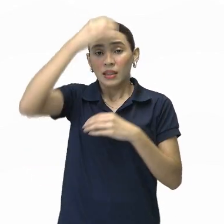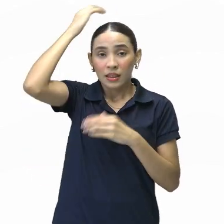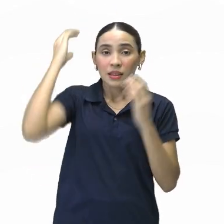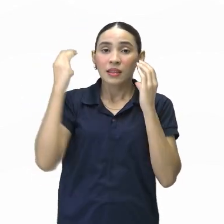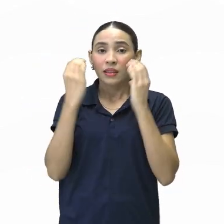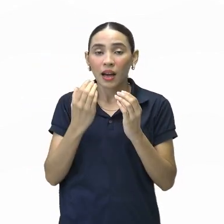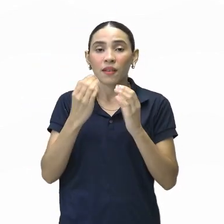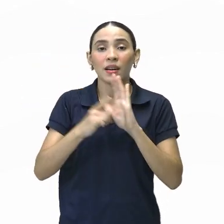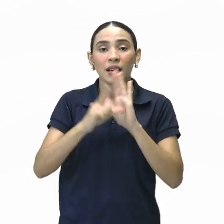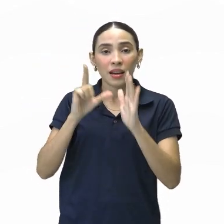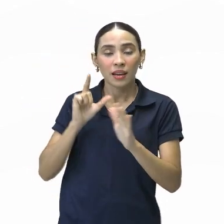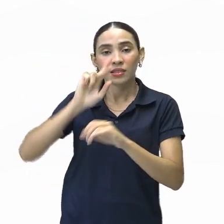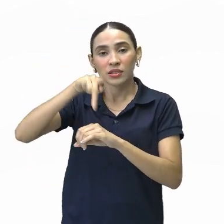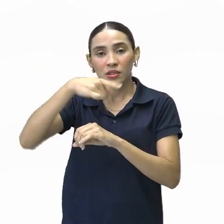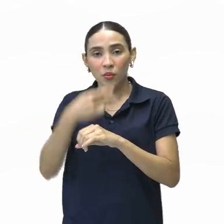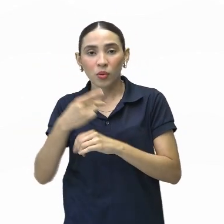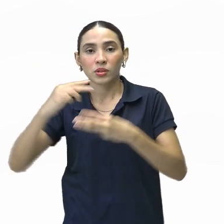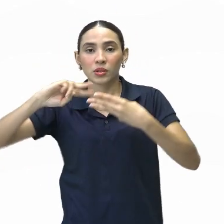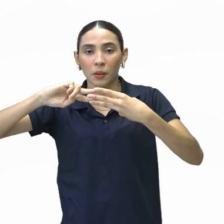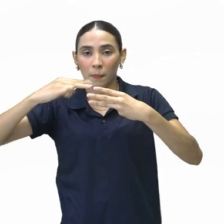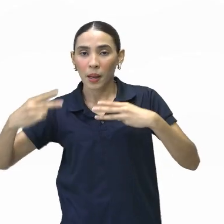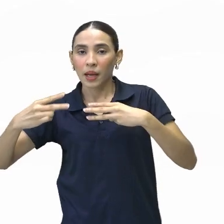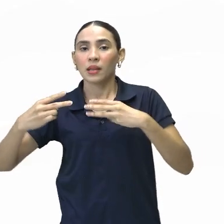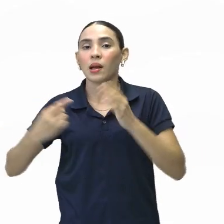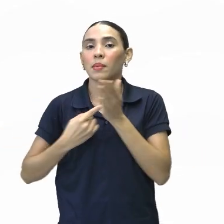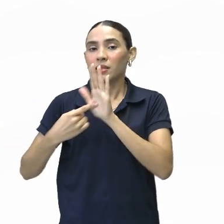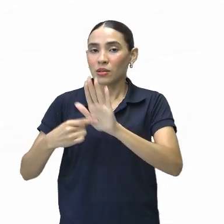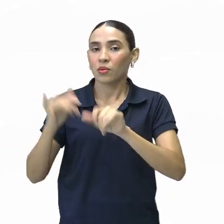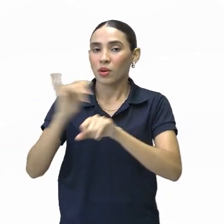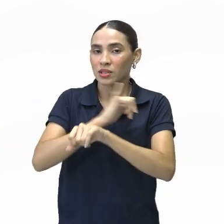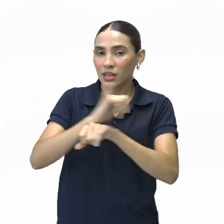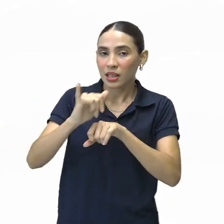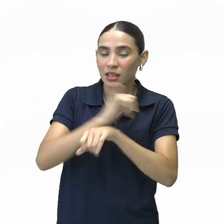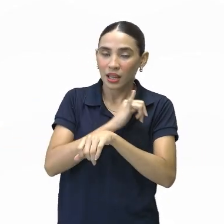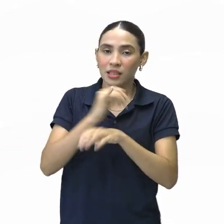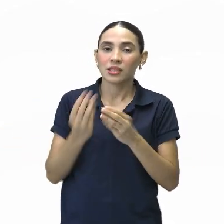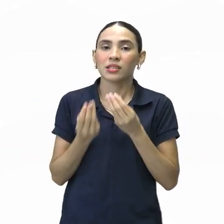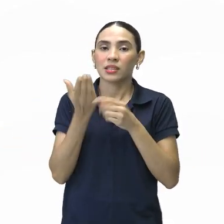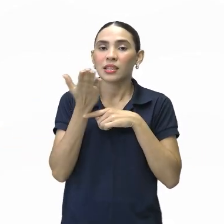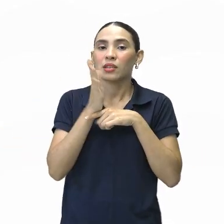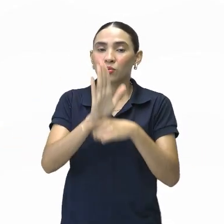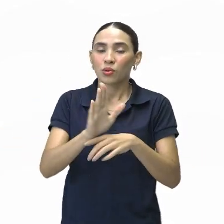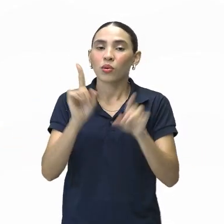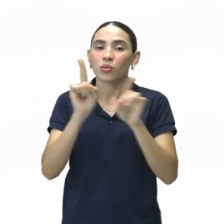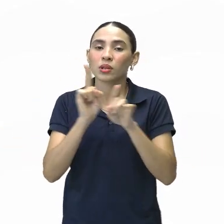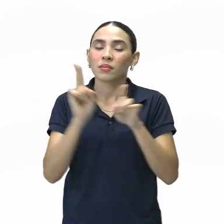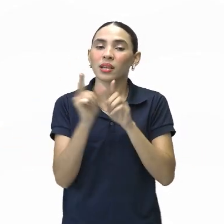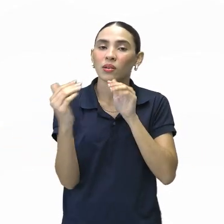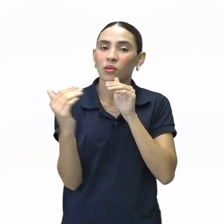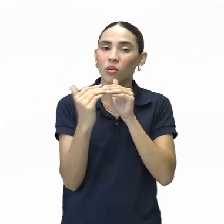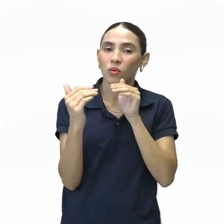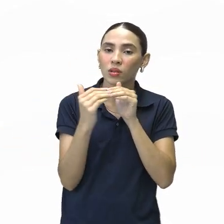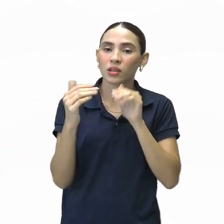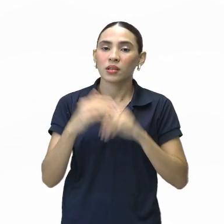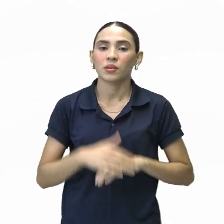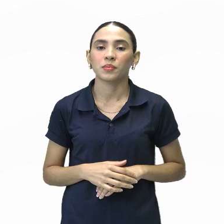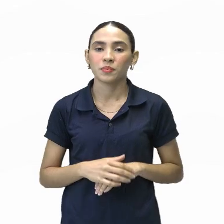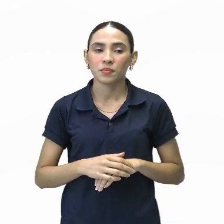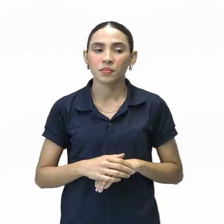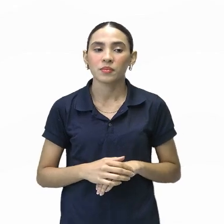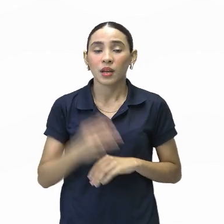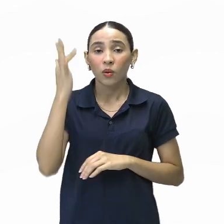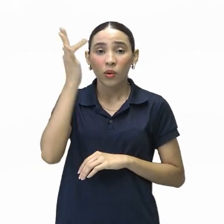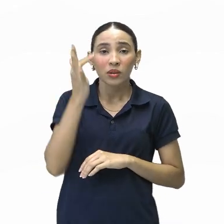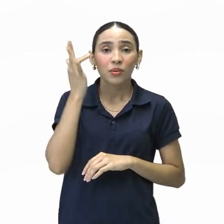aí Mendel, com outras ferramentas, ele colaborou, né, concordando em parte com